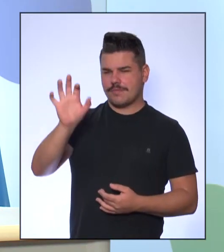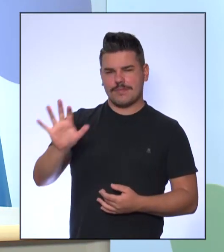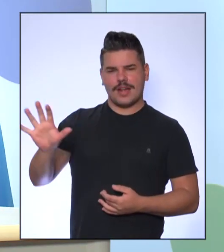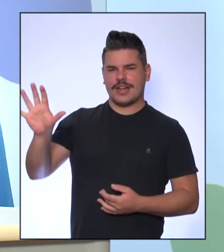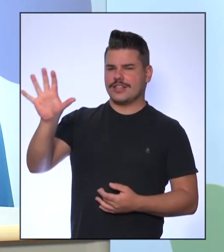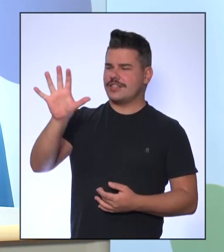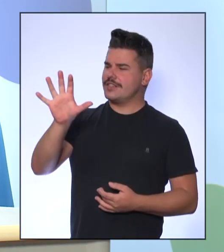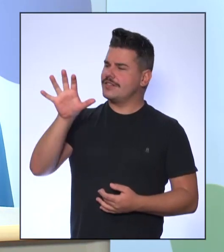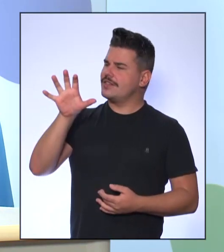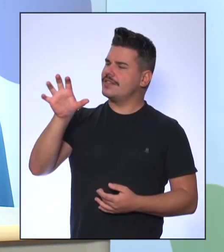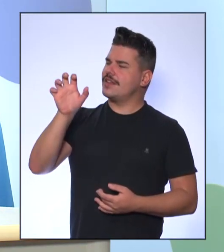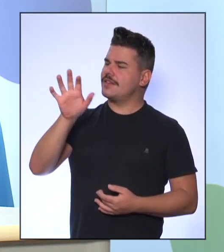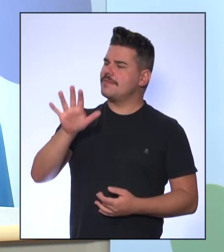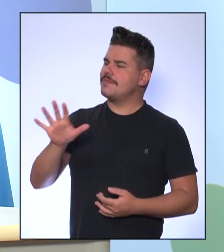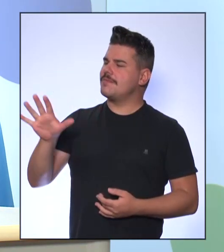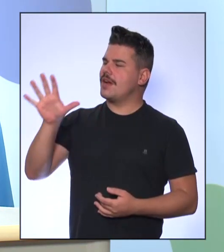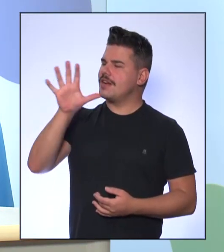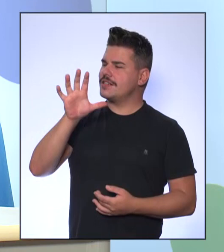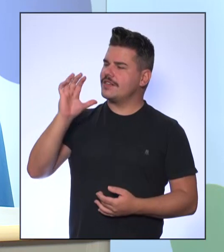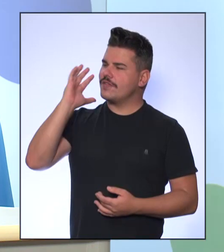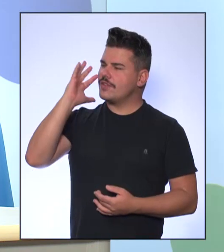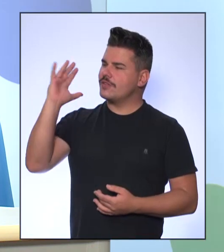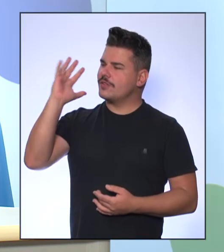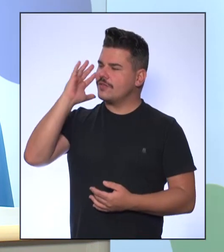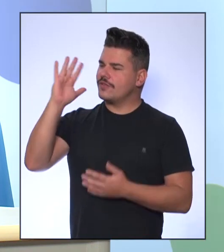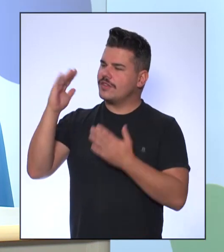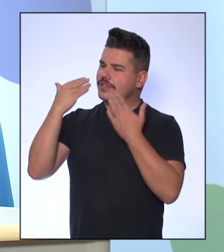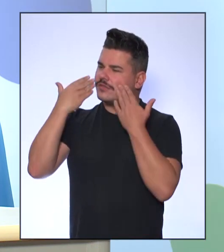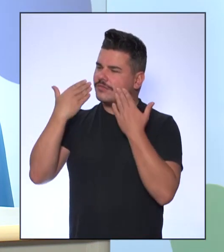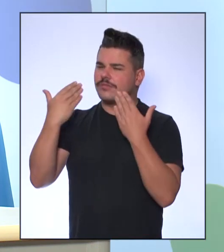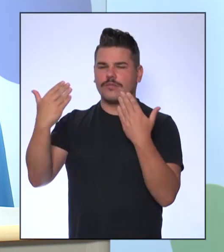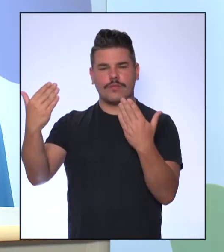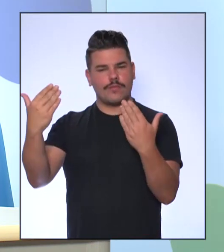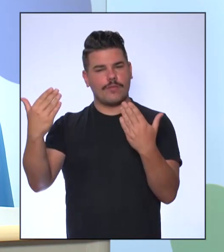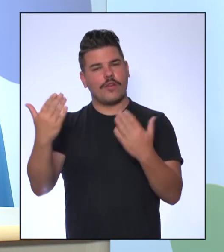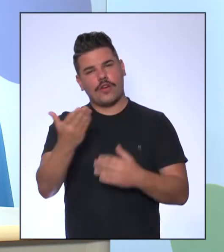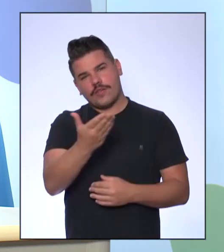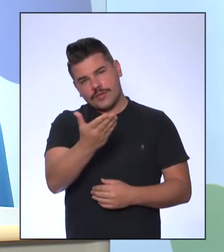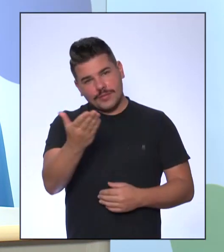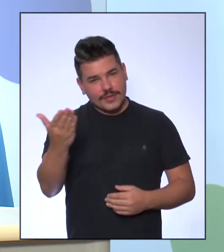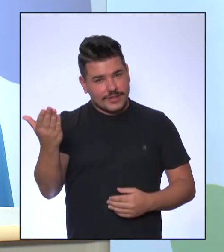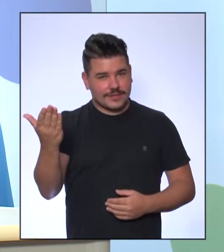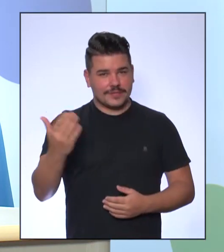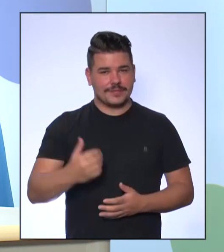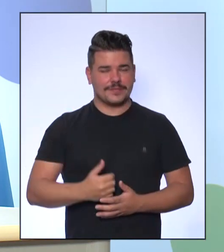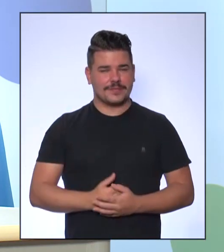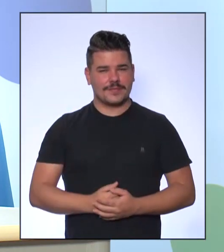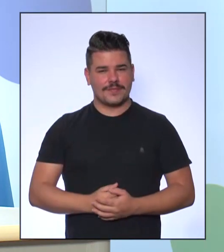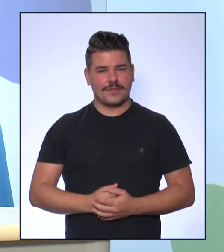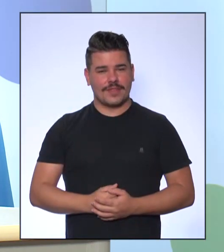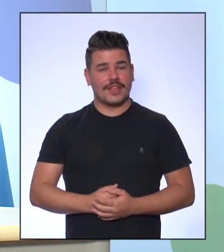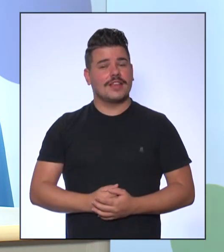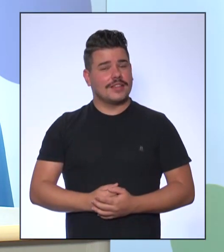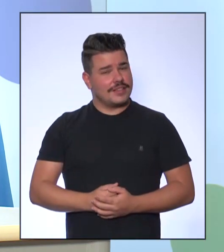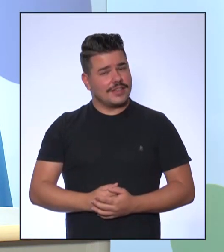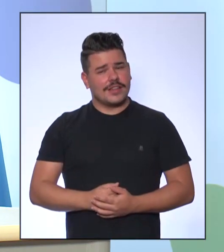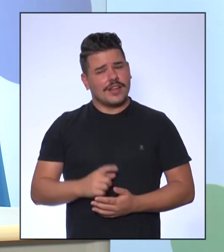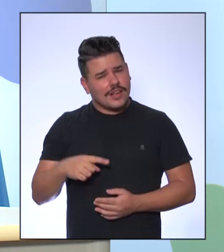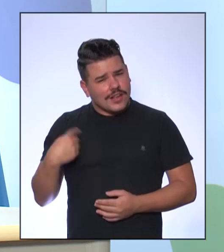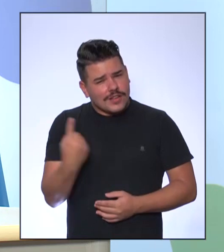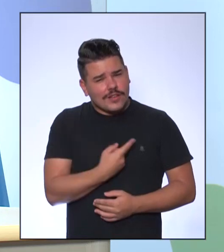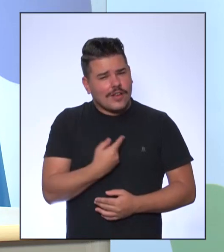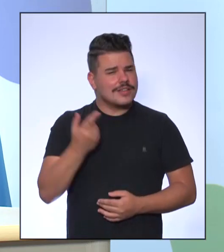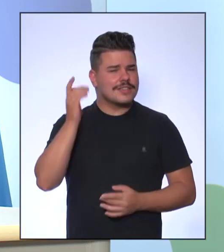as imagens que a filosofia tem, né, para cada um de nós, né? Quando nós pensamos